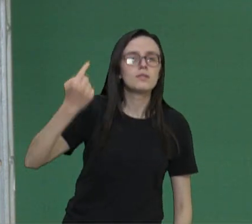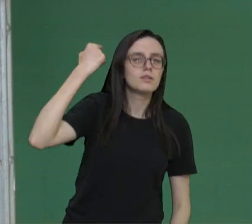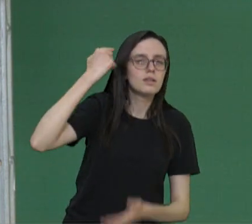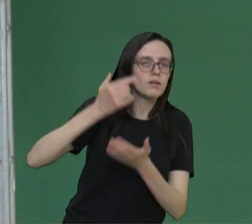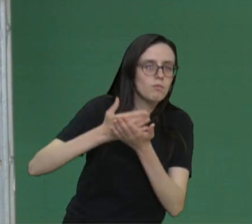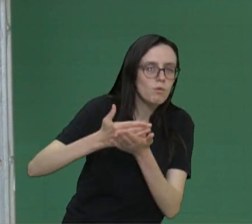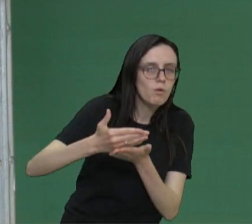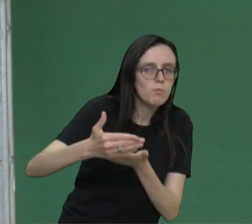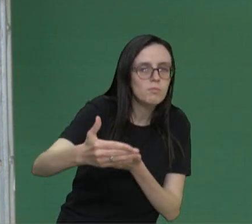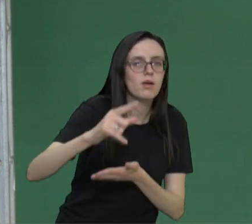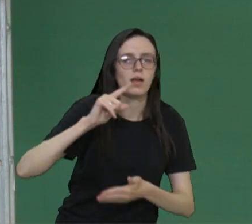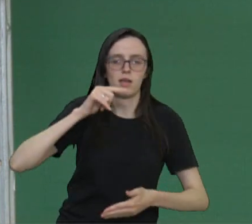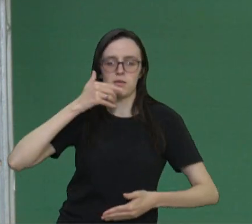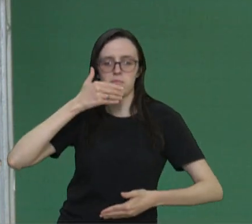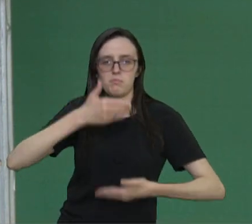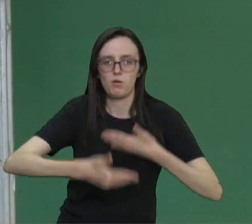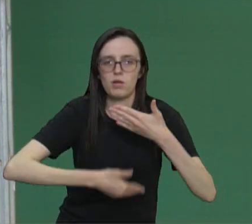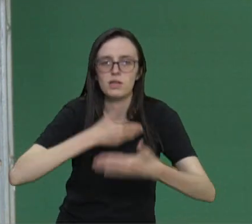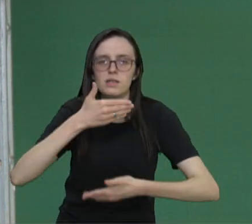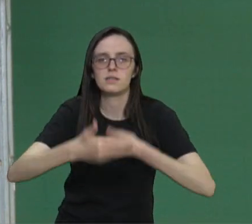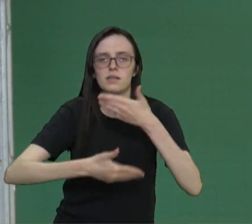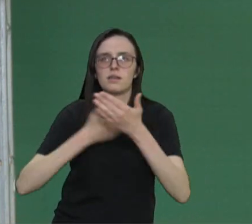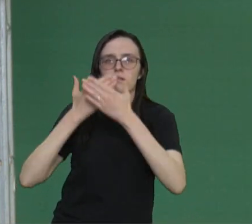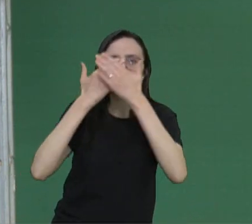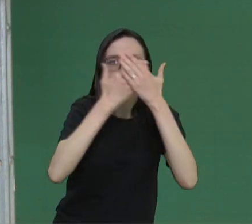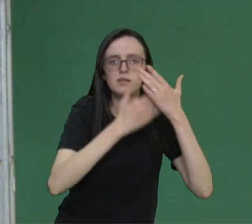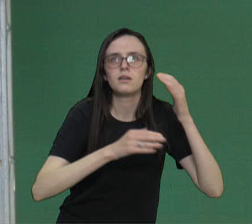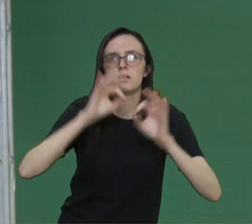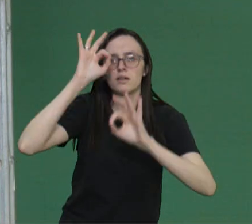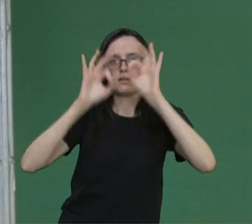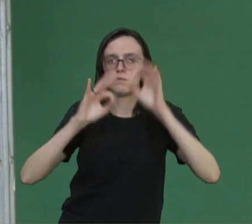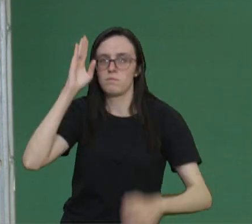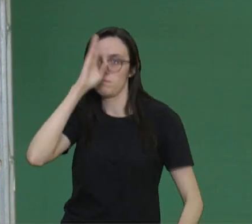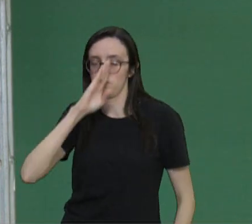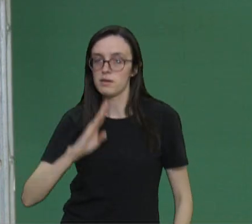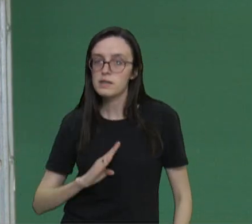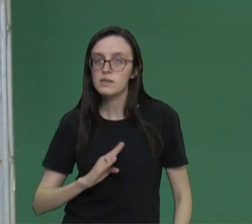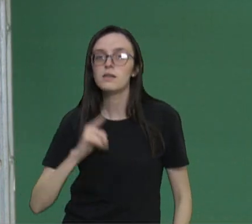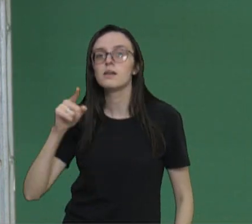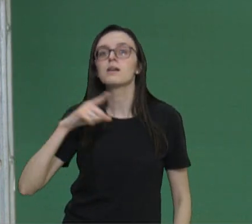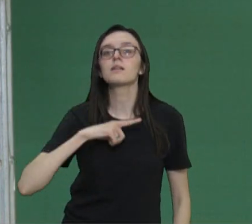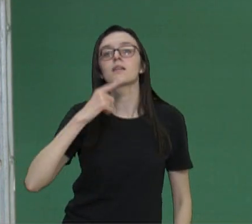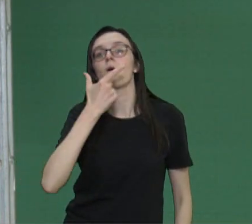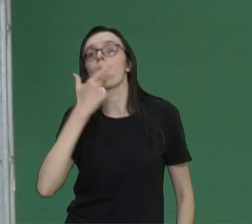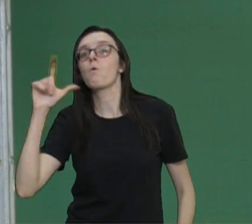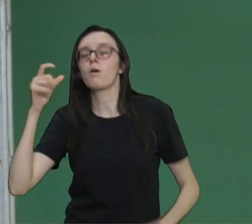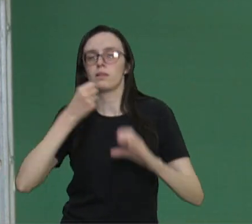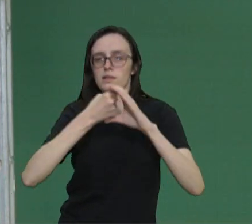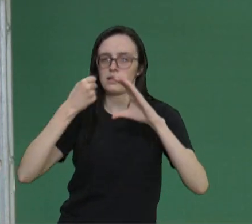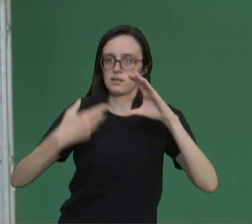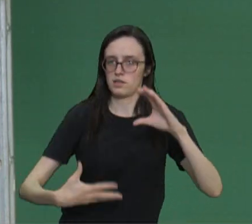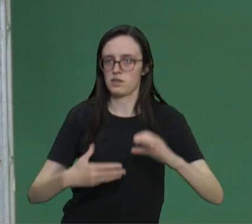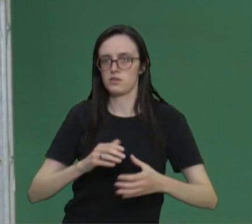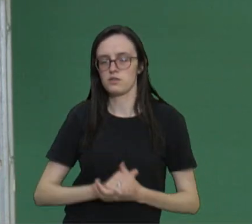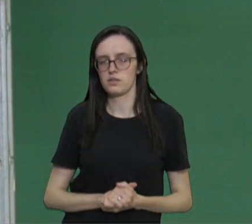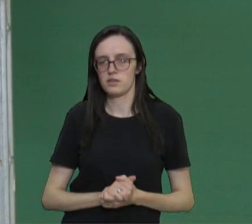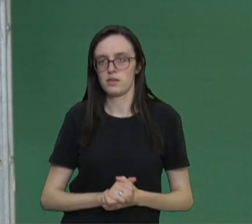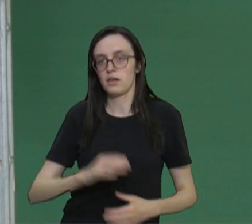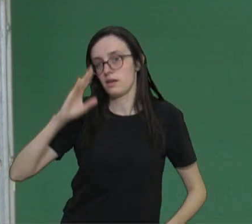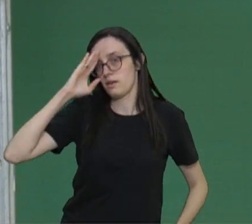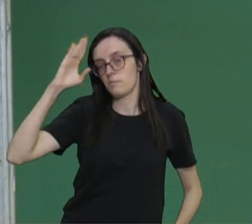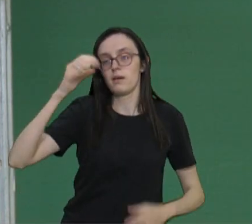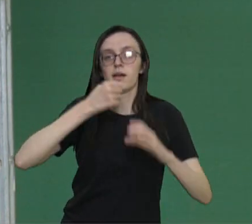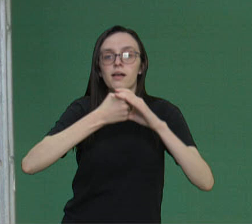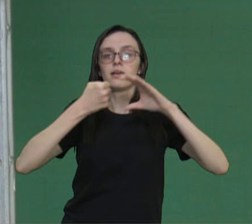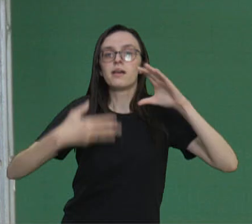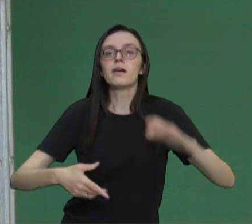né, do processo de formação do Brasil, ele tinha uma outra característica, né? A principal característica